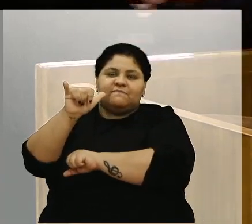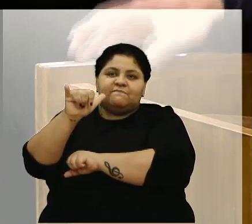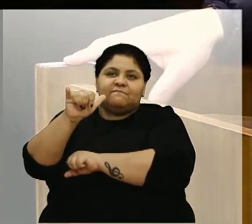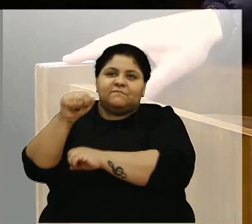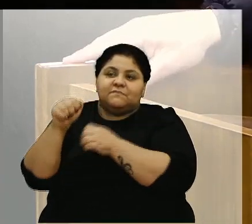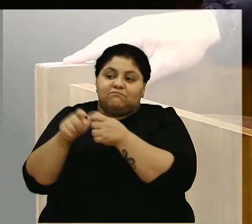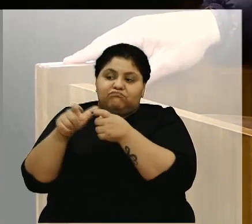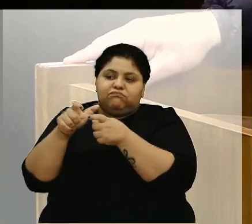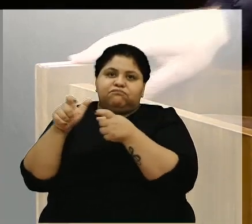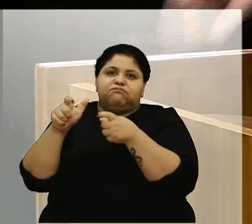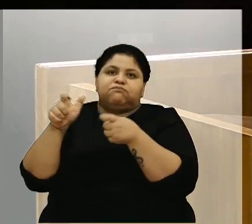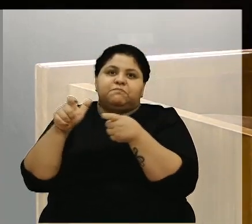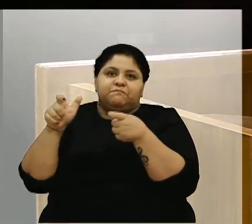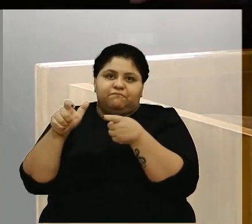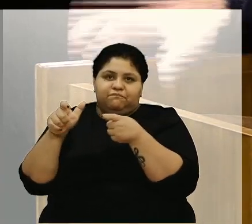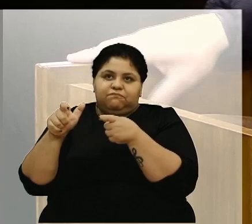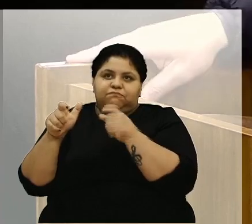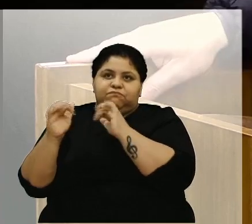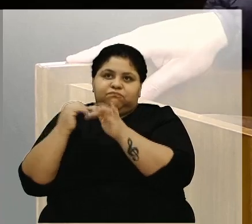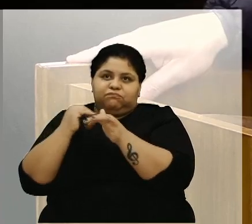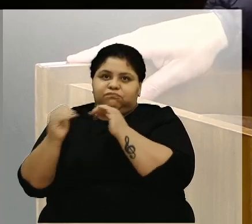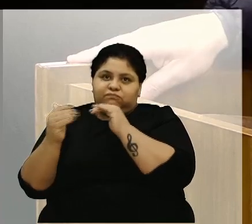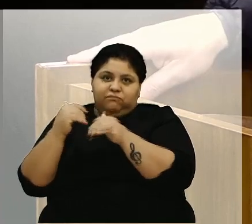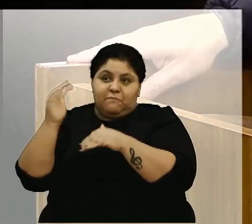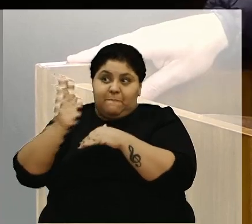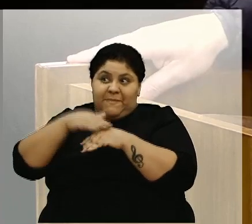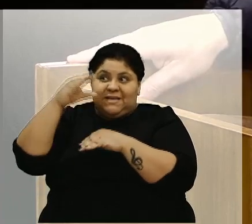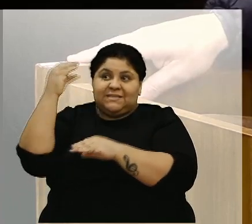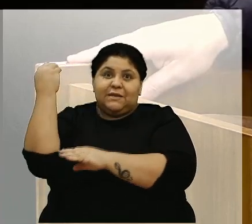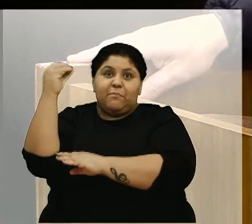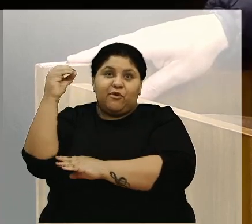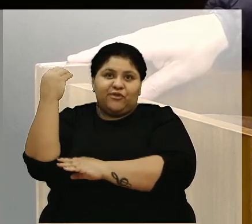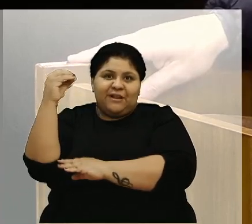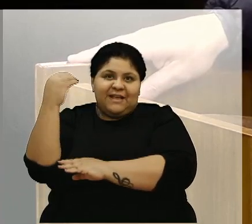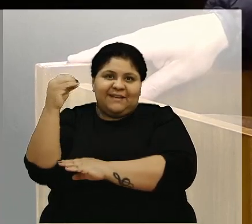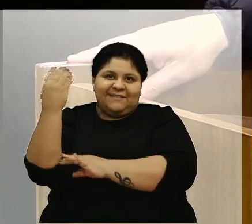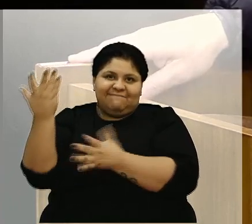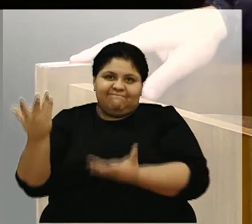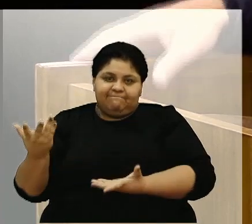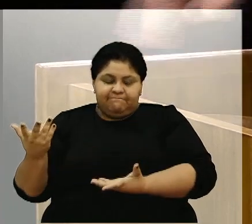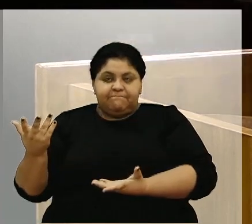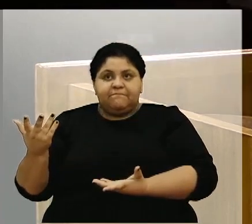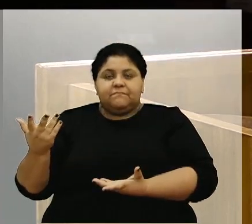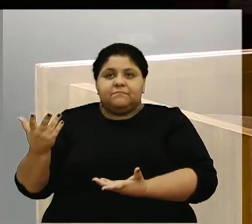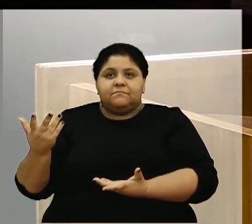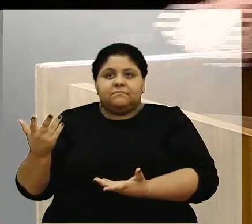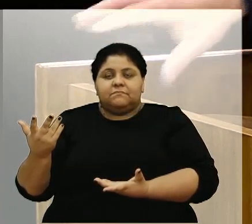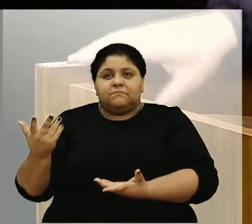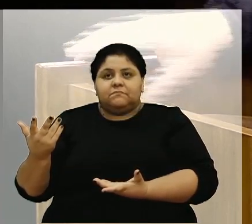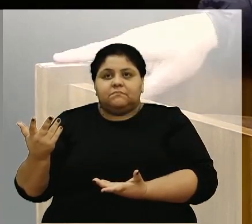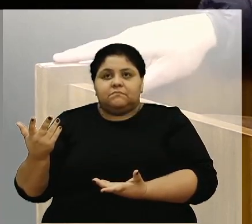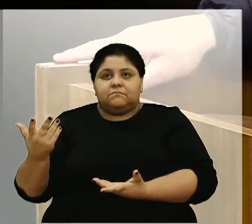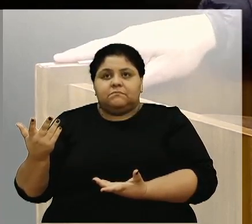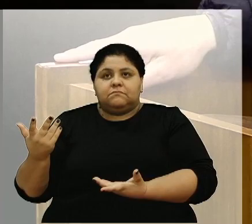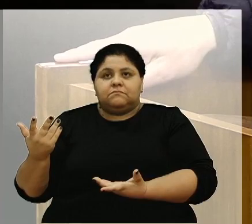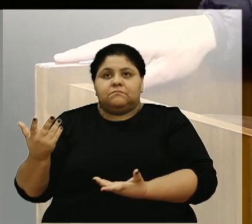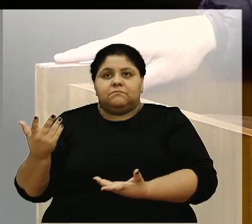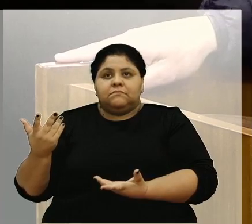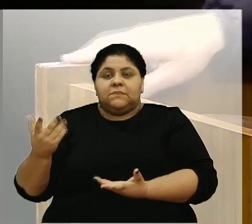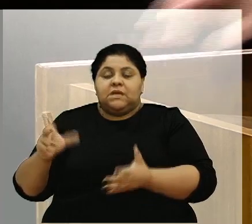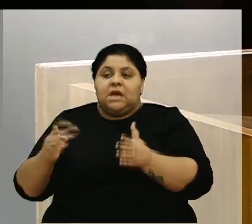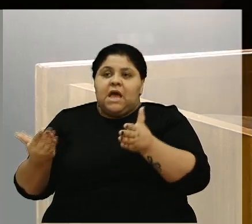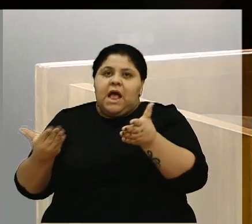aumentar cada vez mais o fluxo, até que Porto Alegre esteja num patamar pelo menos parecido do que estava há